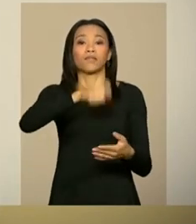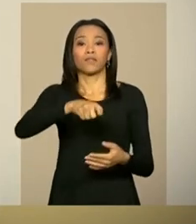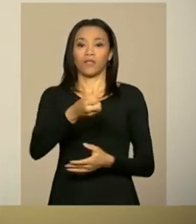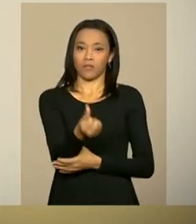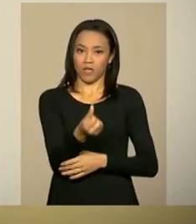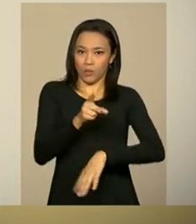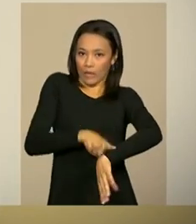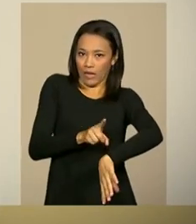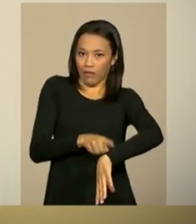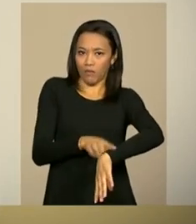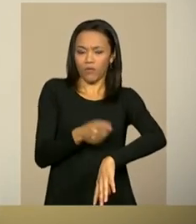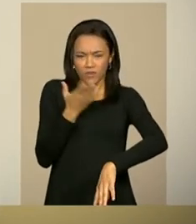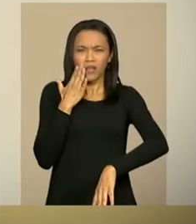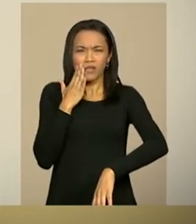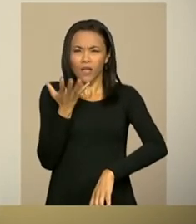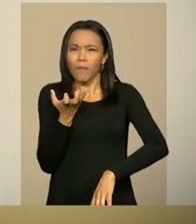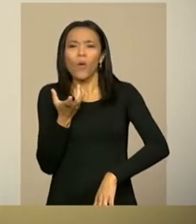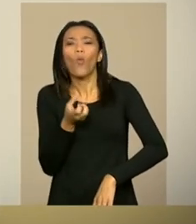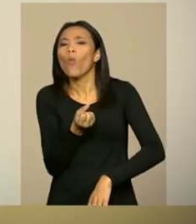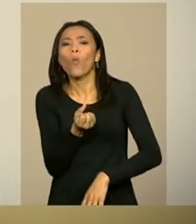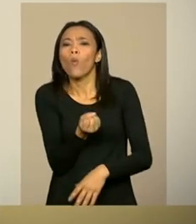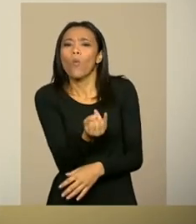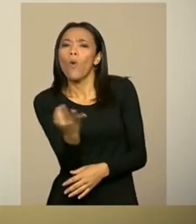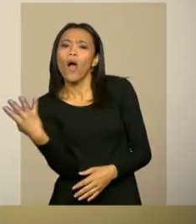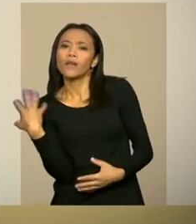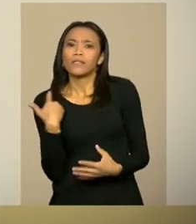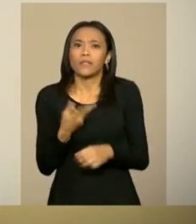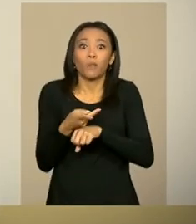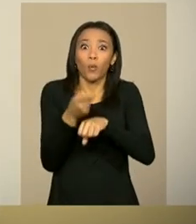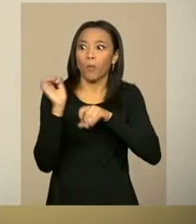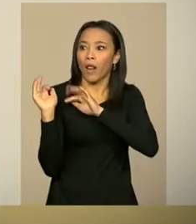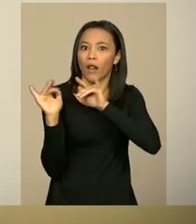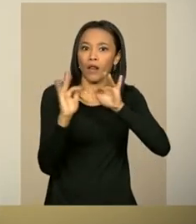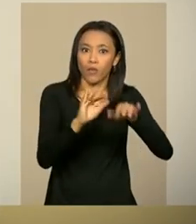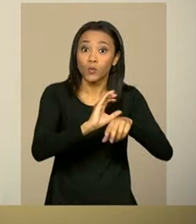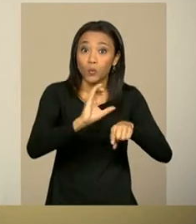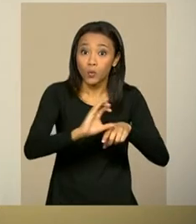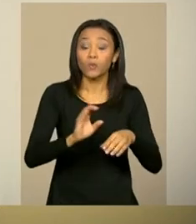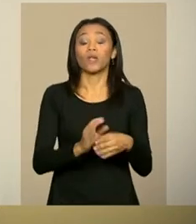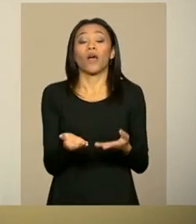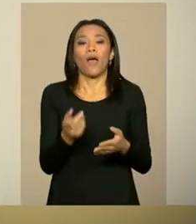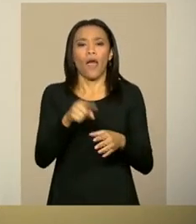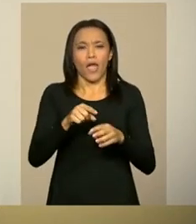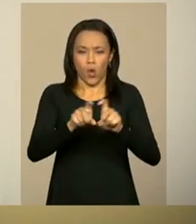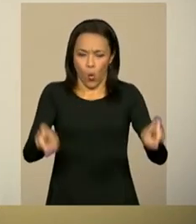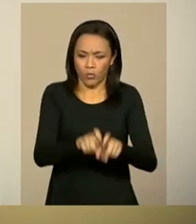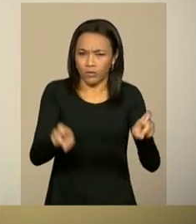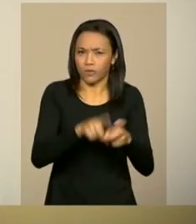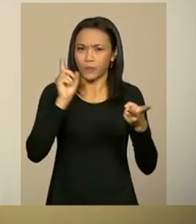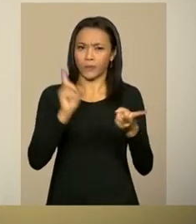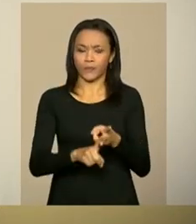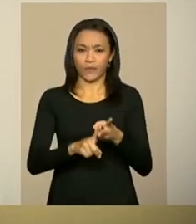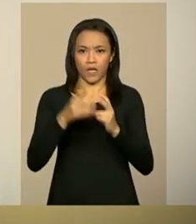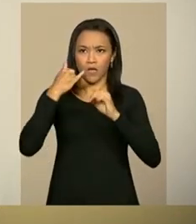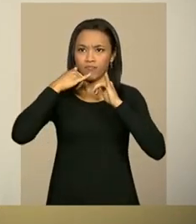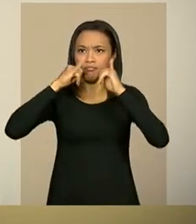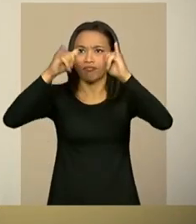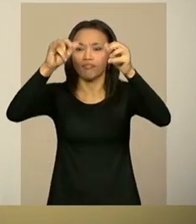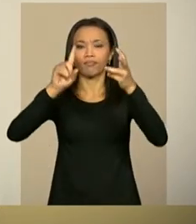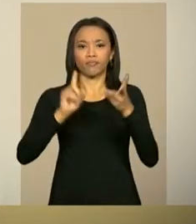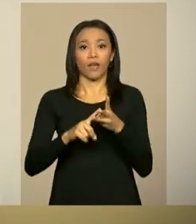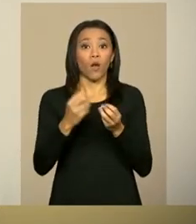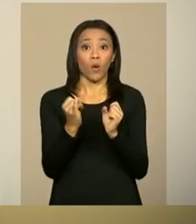você quer saber Luciano Quais são os mais procurados são os operador de computador de eletricista